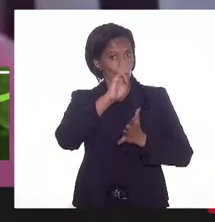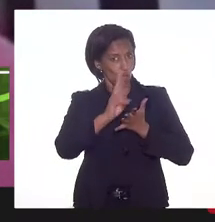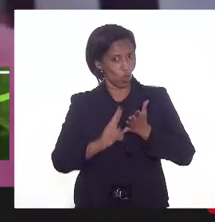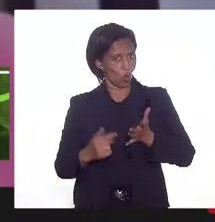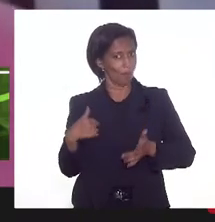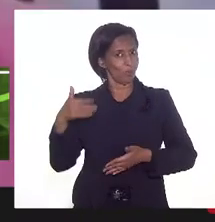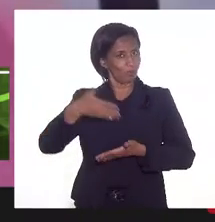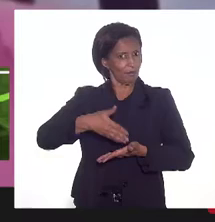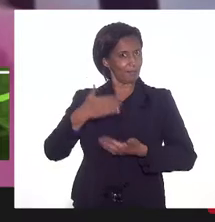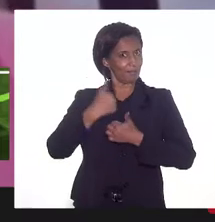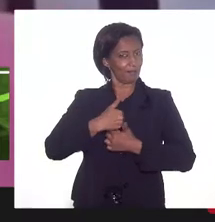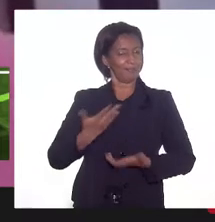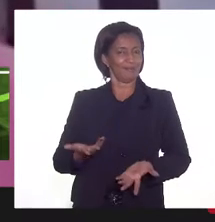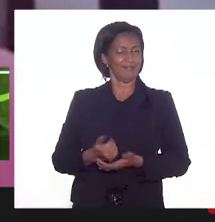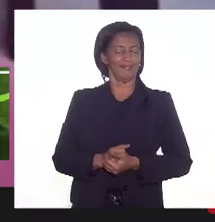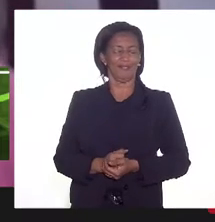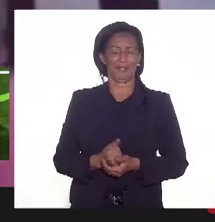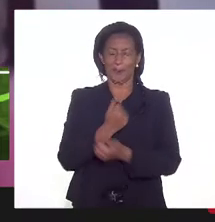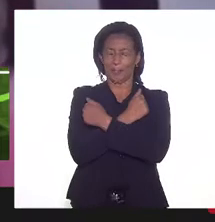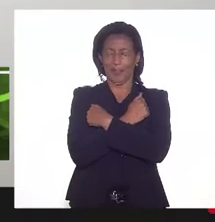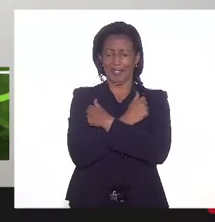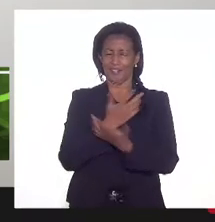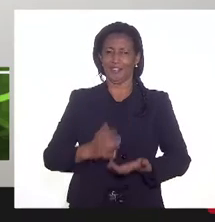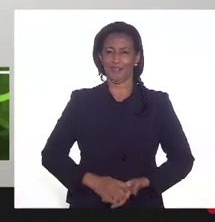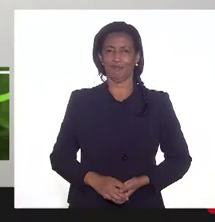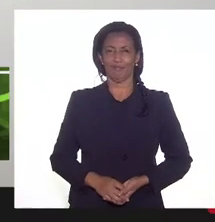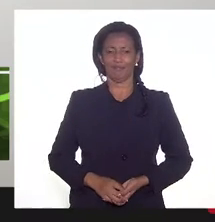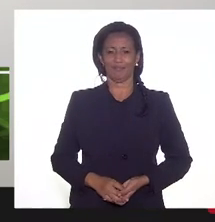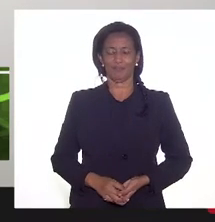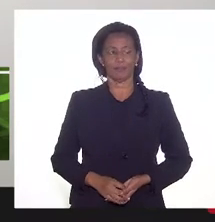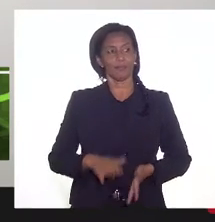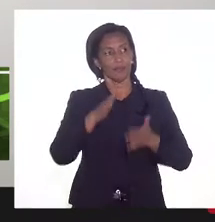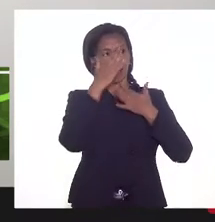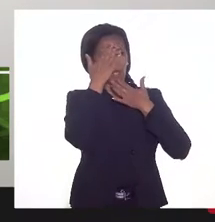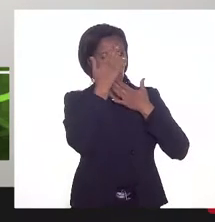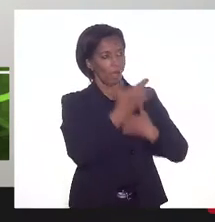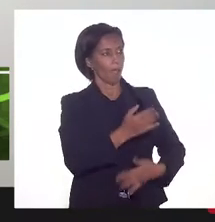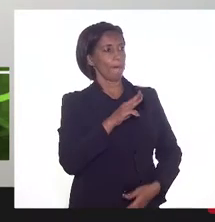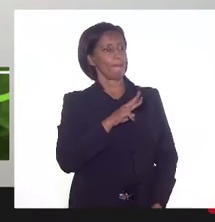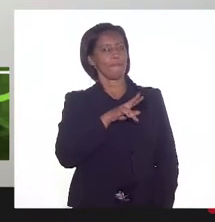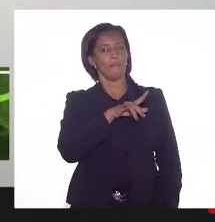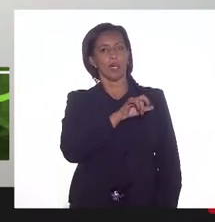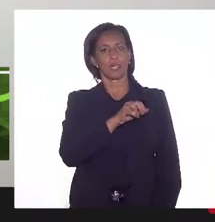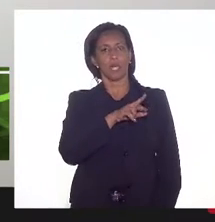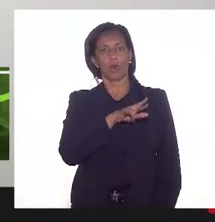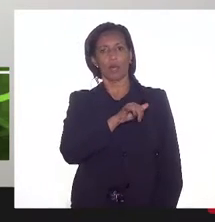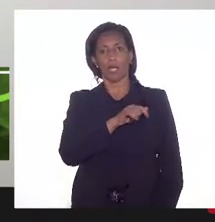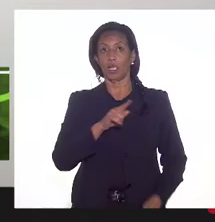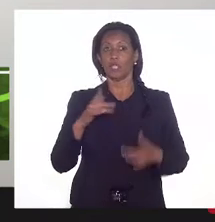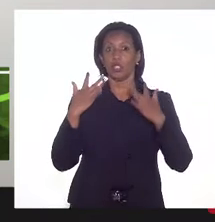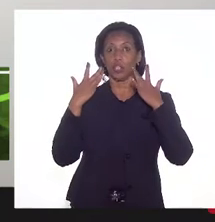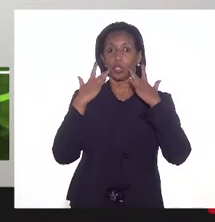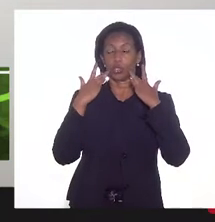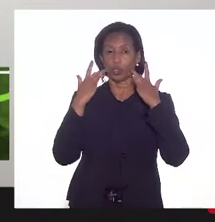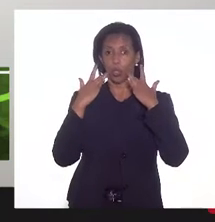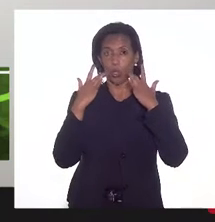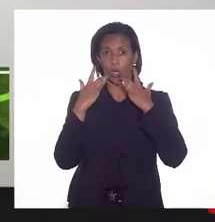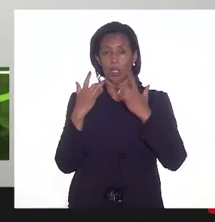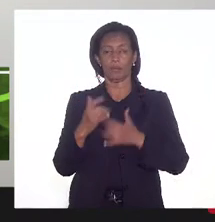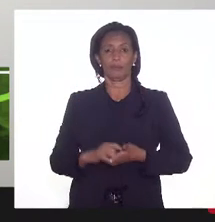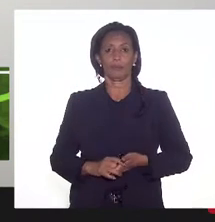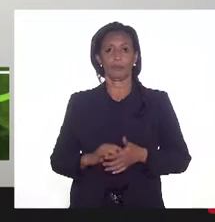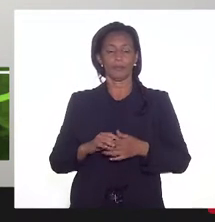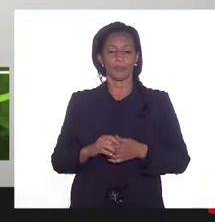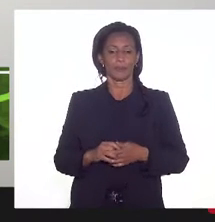poder estar aqui né um abraço obrigado obrigado Marcelo Reis obrigado a nossa gloriosa Escola de Teatro Martins Pena